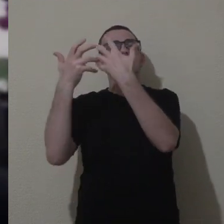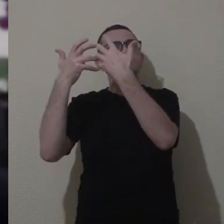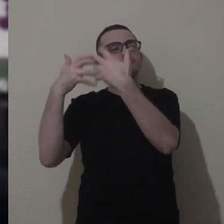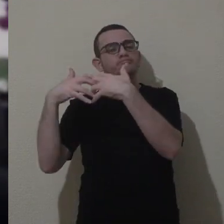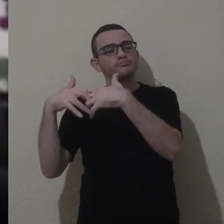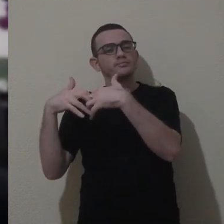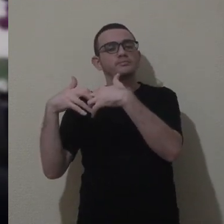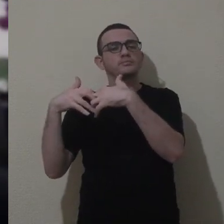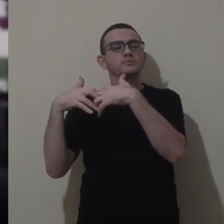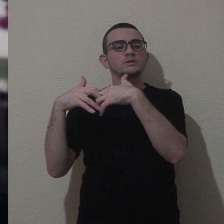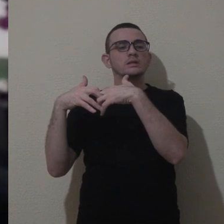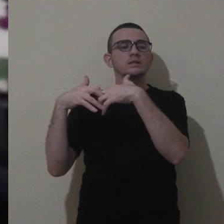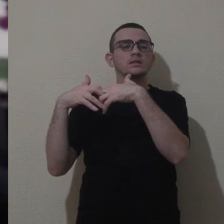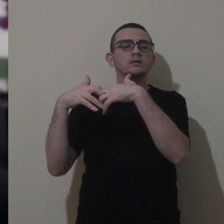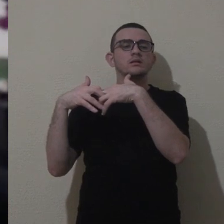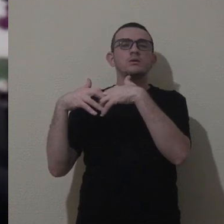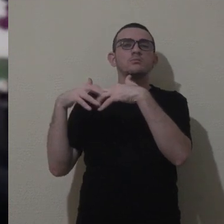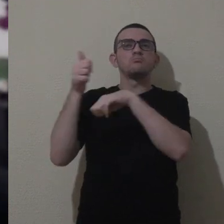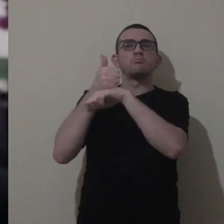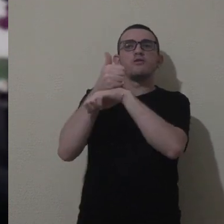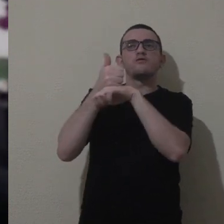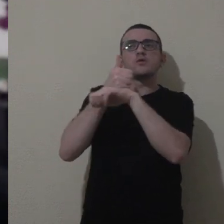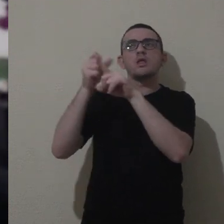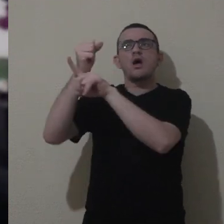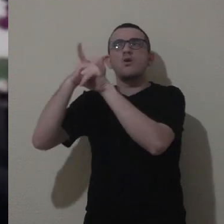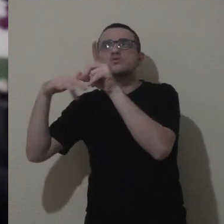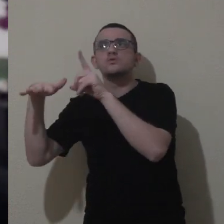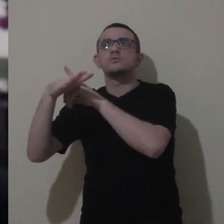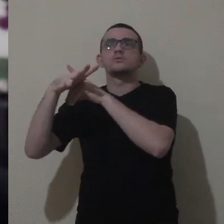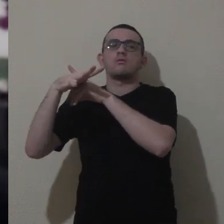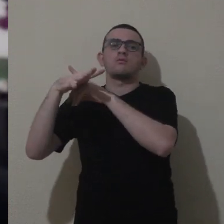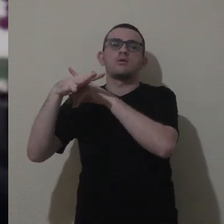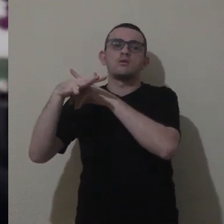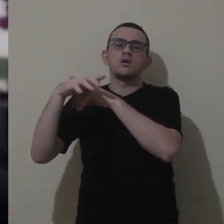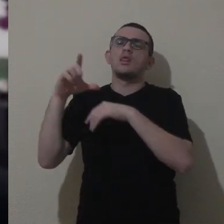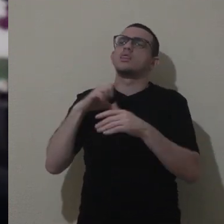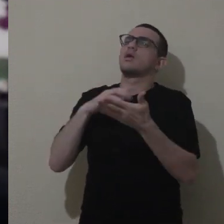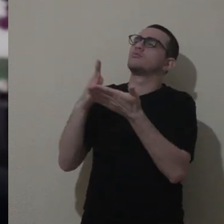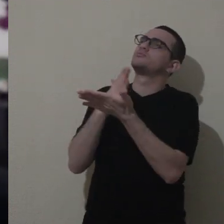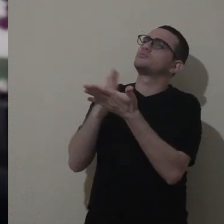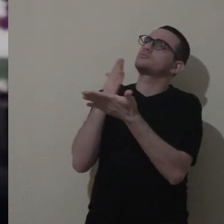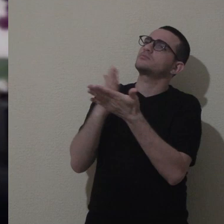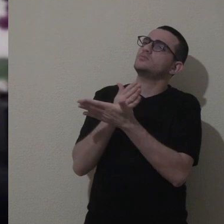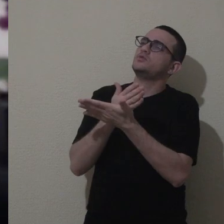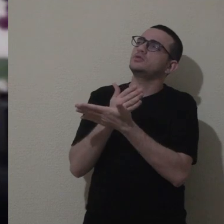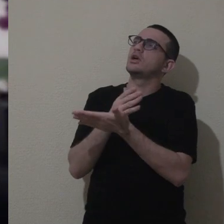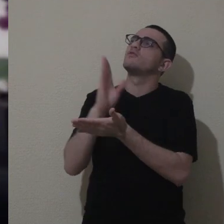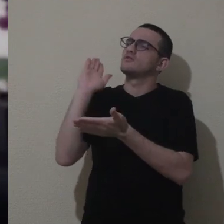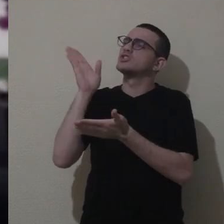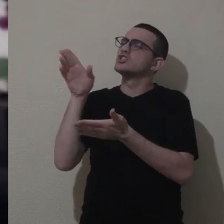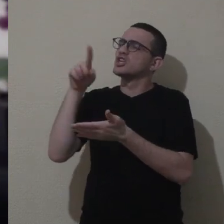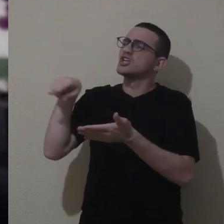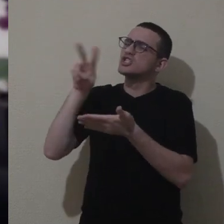uma função, digamos, profissional social, né? Tem um livro, possivelmente boa